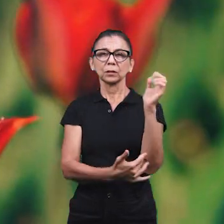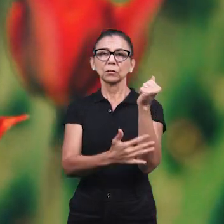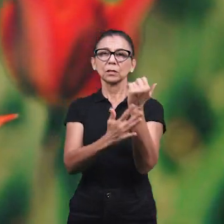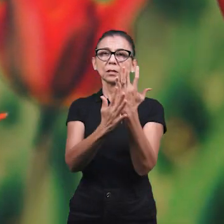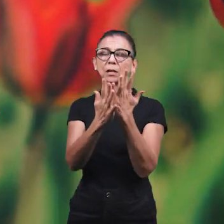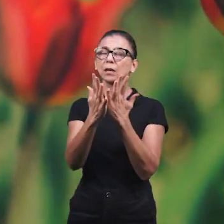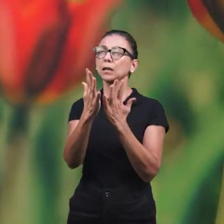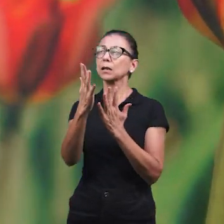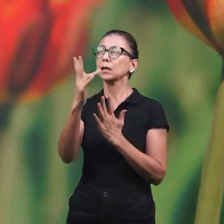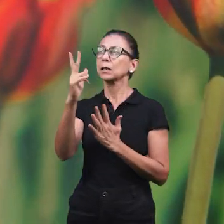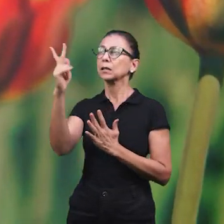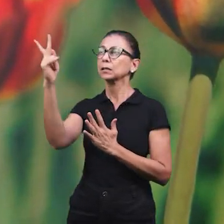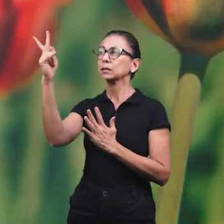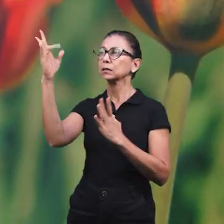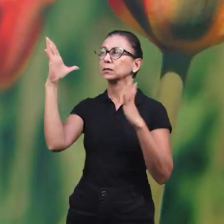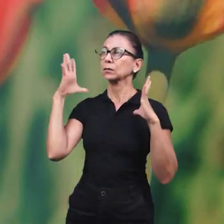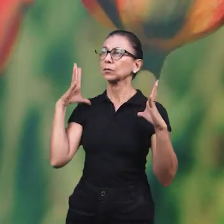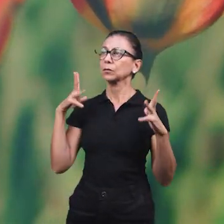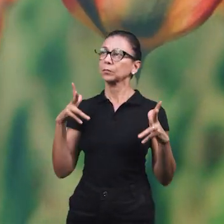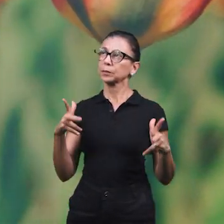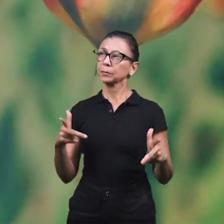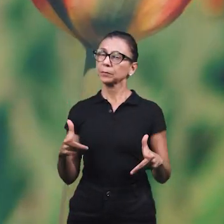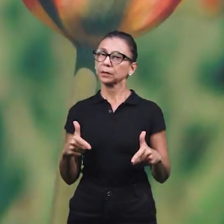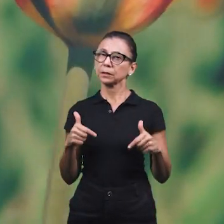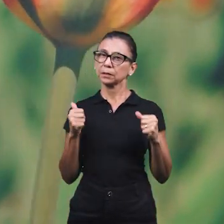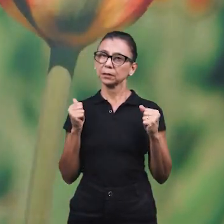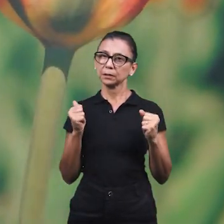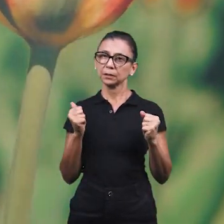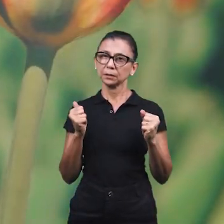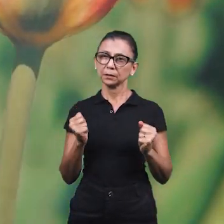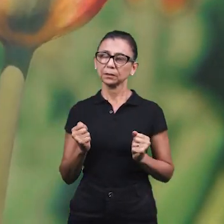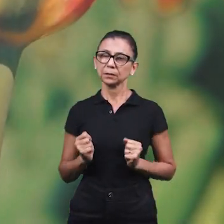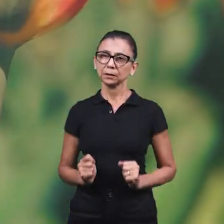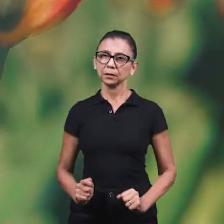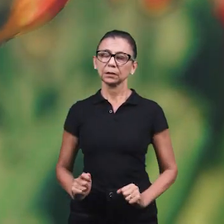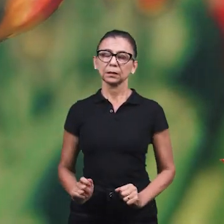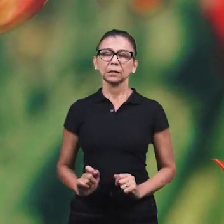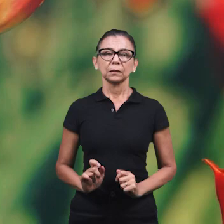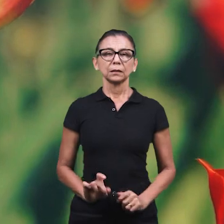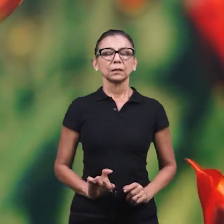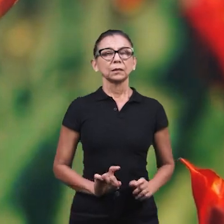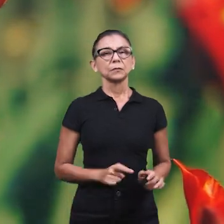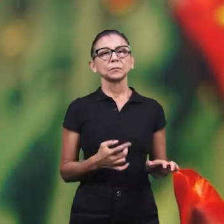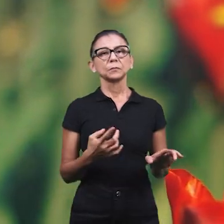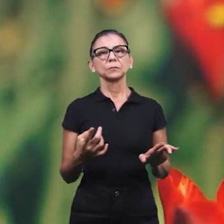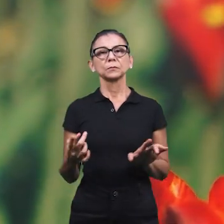derrama do Teu sangue sobre mim.